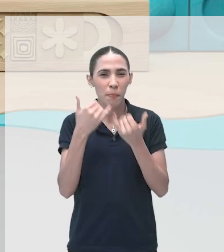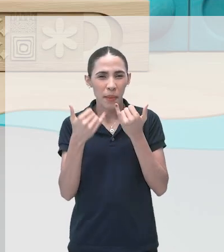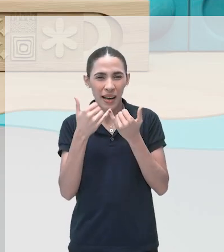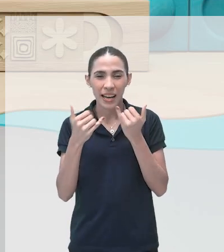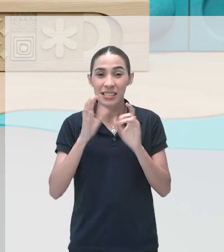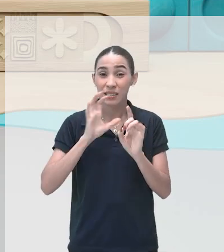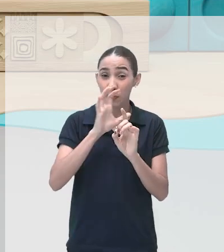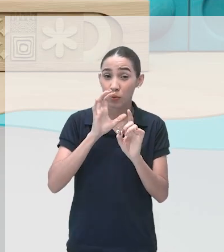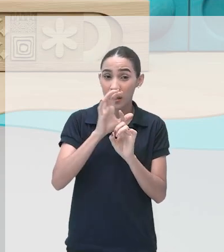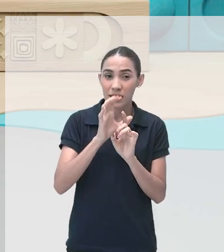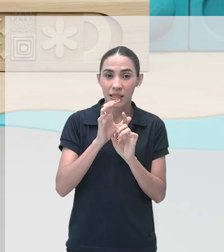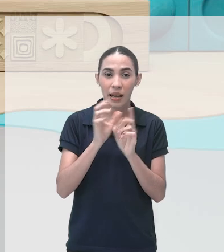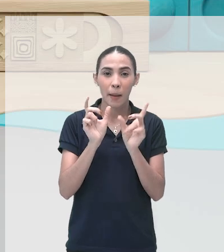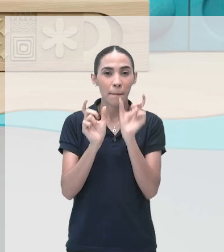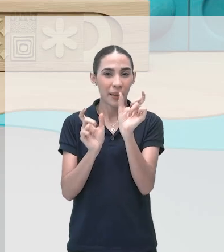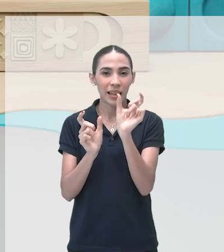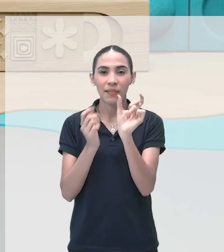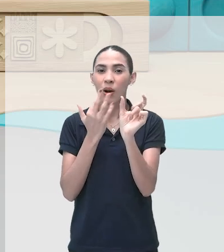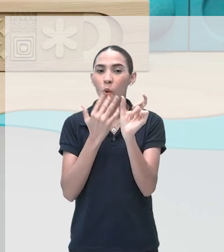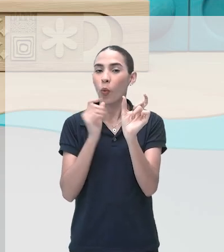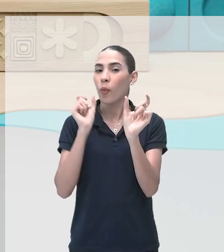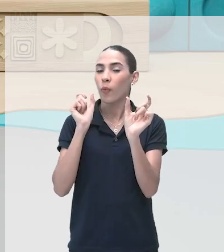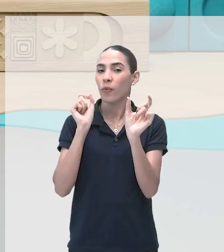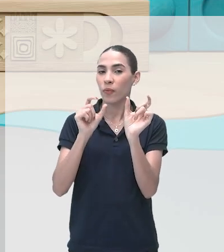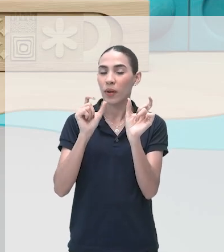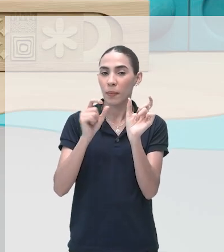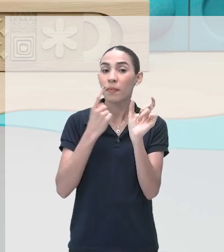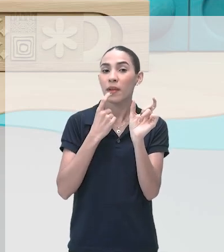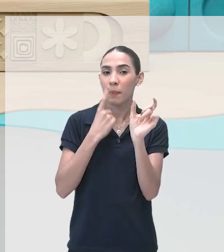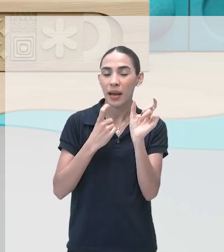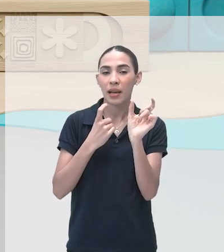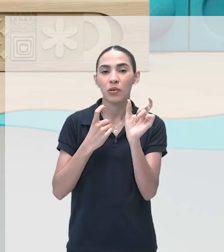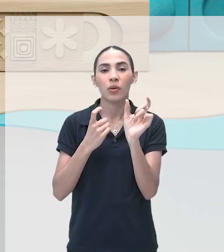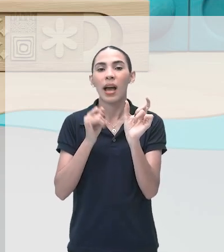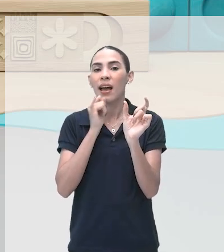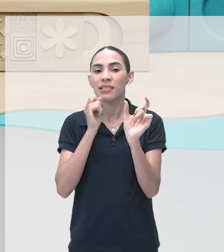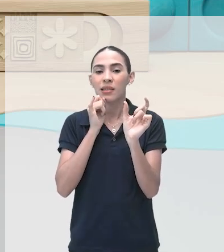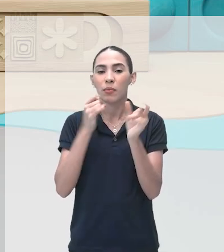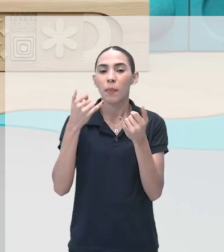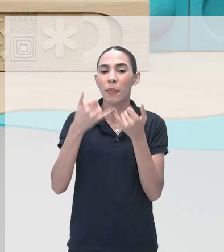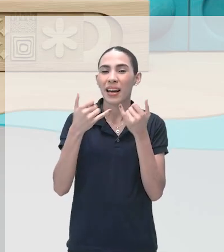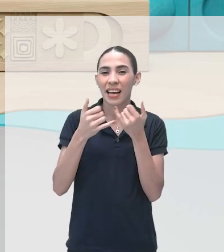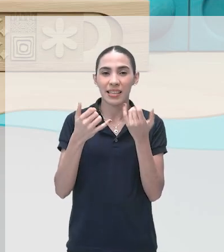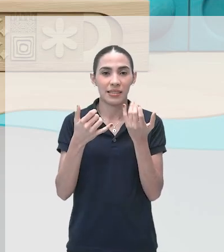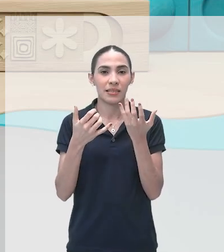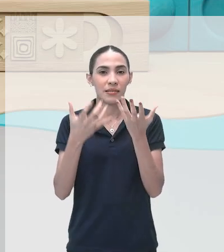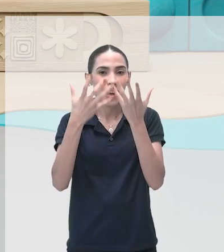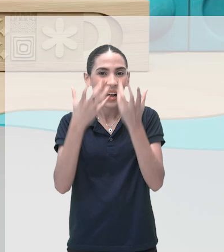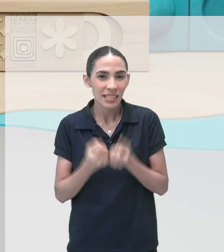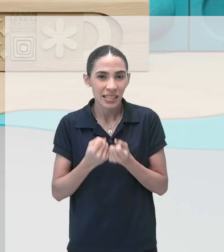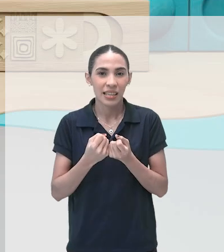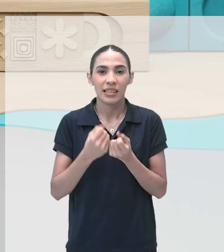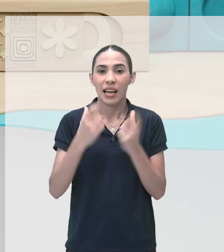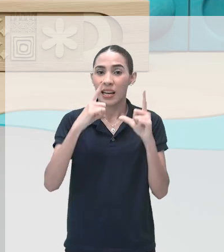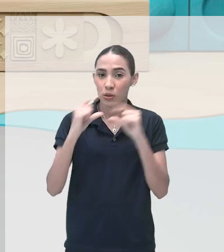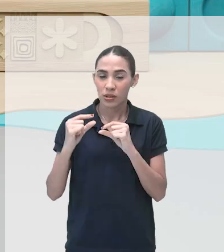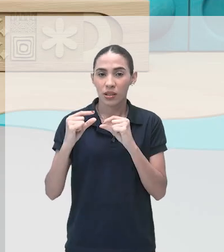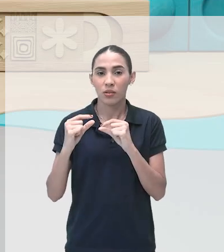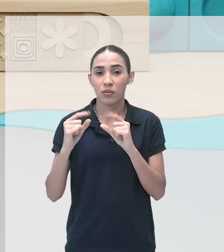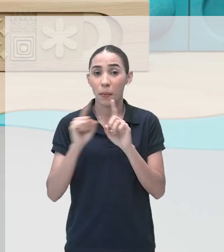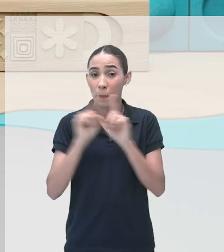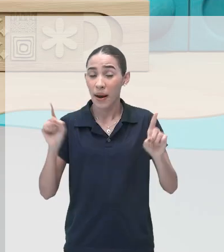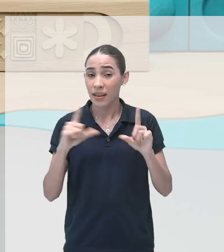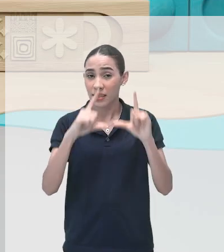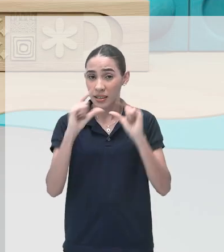palavras destacadas, elas ajudam a enfatizar essa ideia de que ele é a favor dessa redução. Perceba que